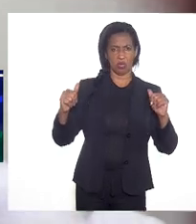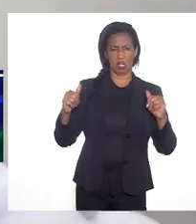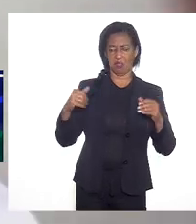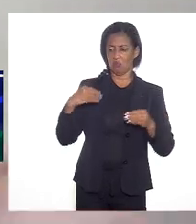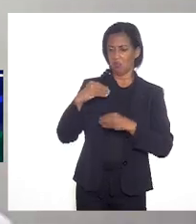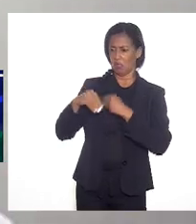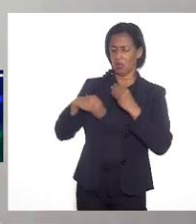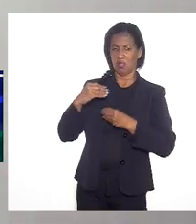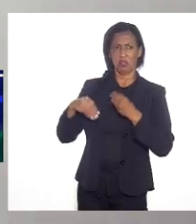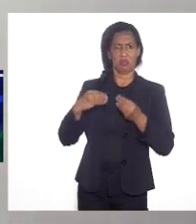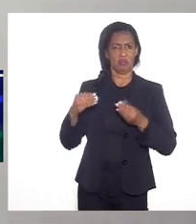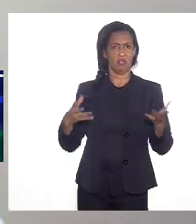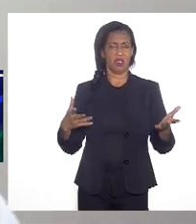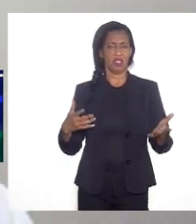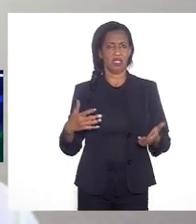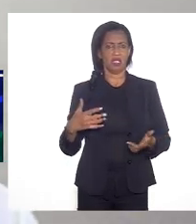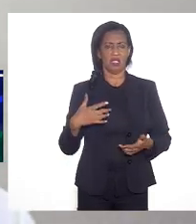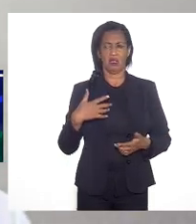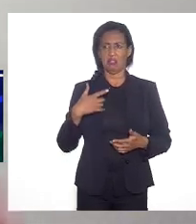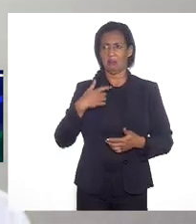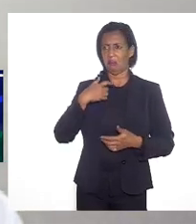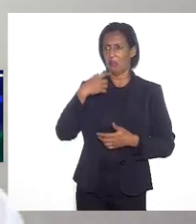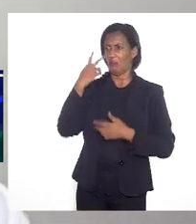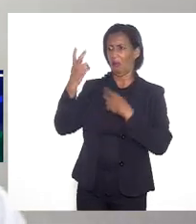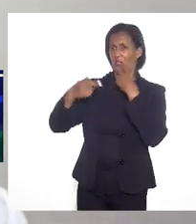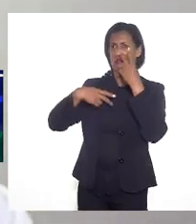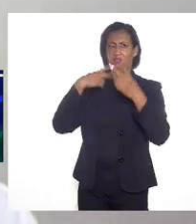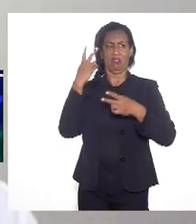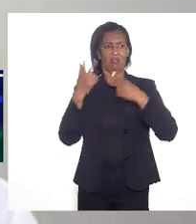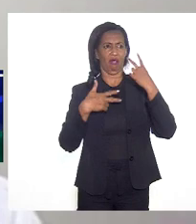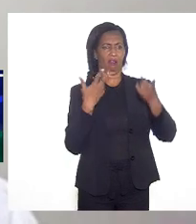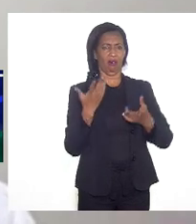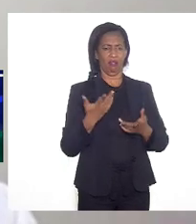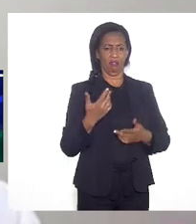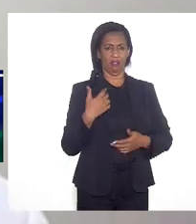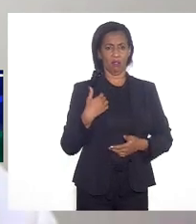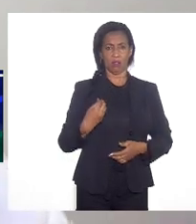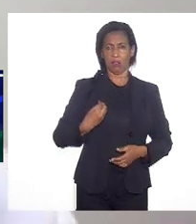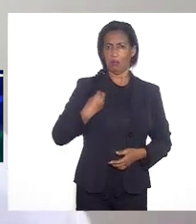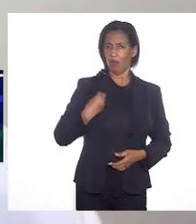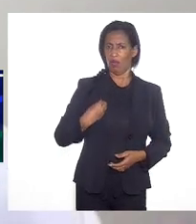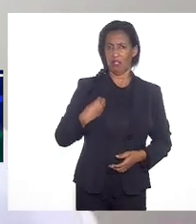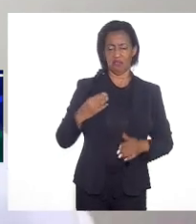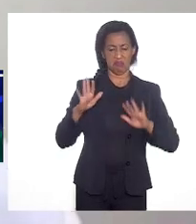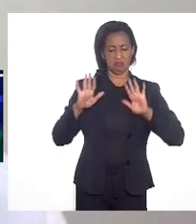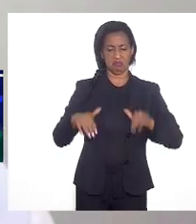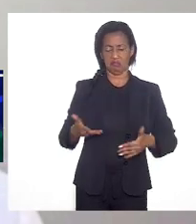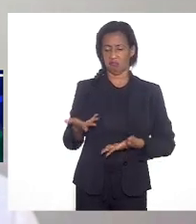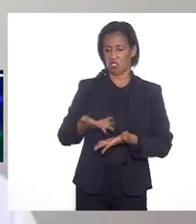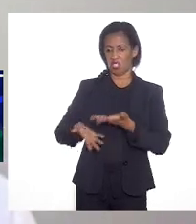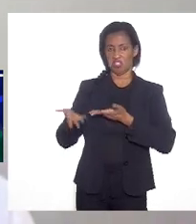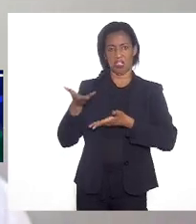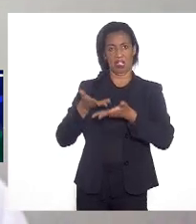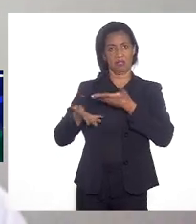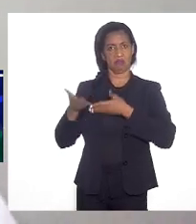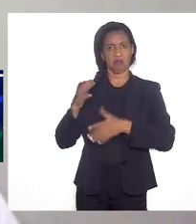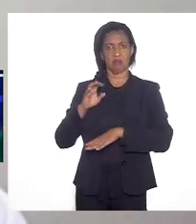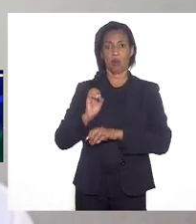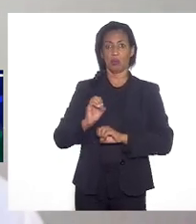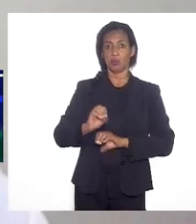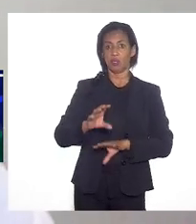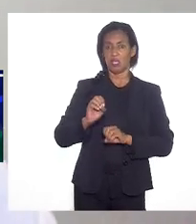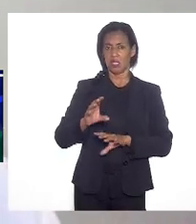nenhum tipo de escândalo, né? Não tem essas histórias na nossa trajetória, tem uma trajetória de vida dedicada à educação.